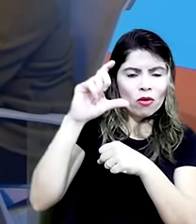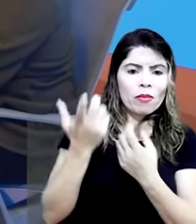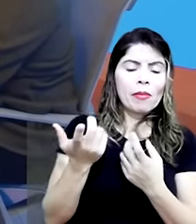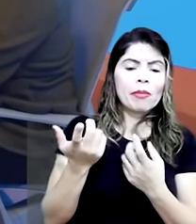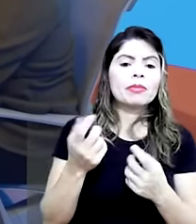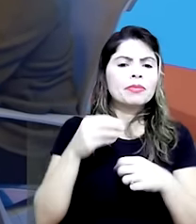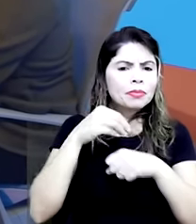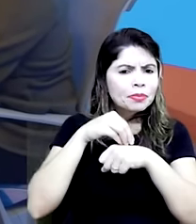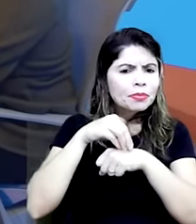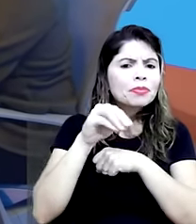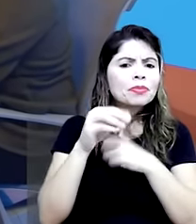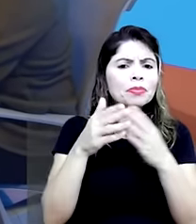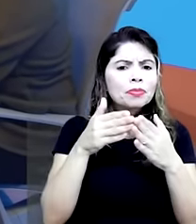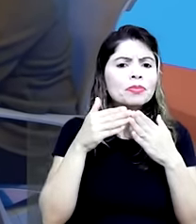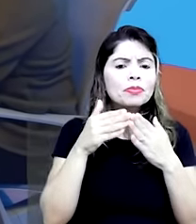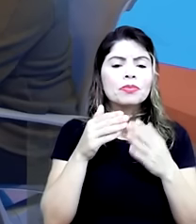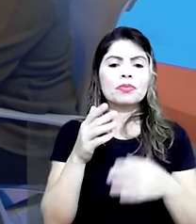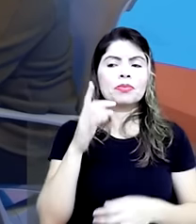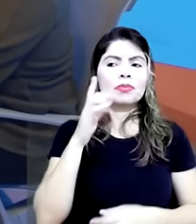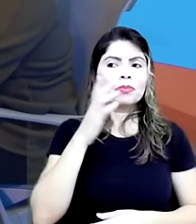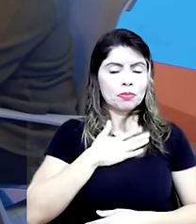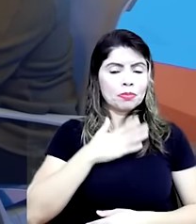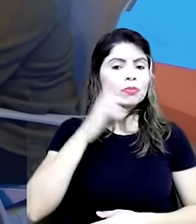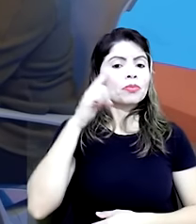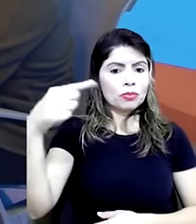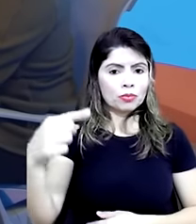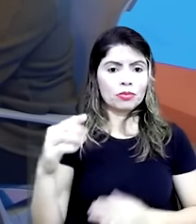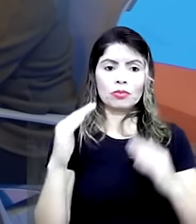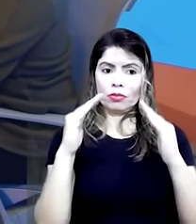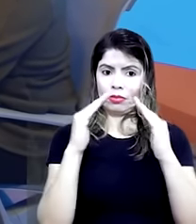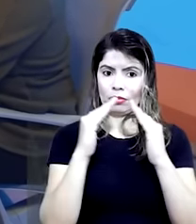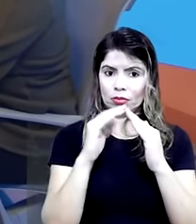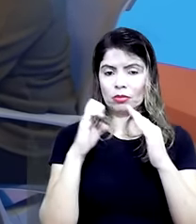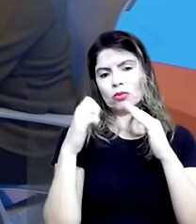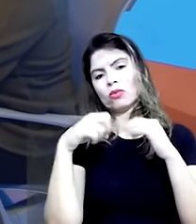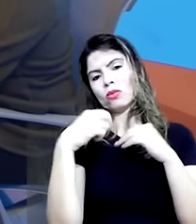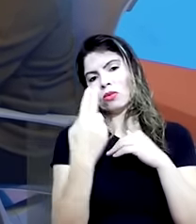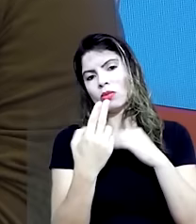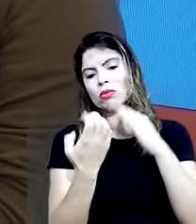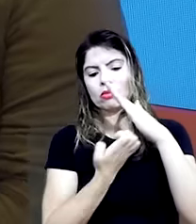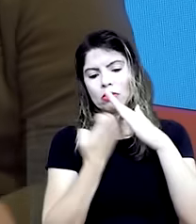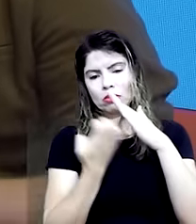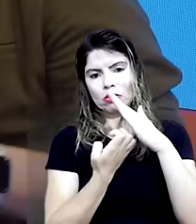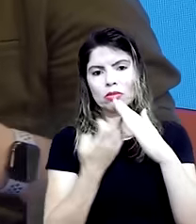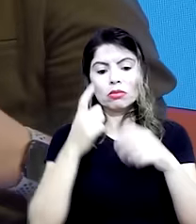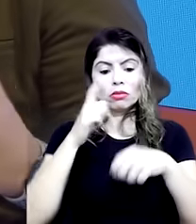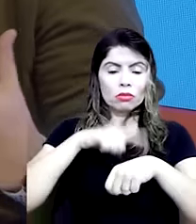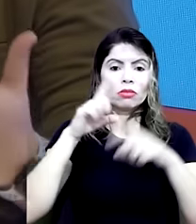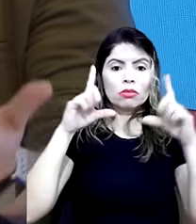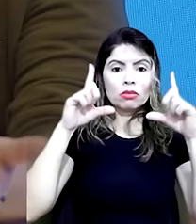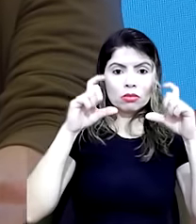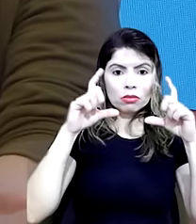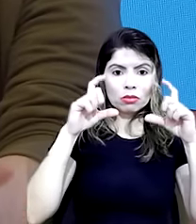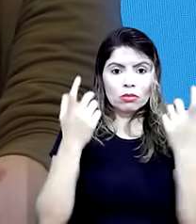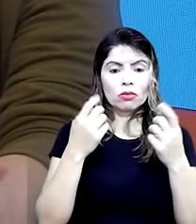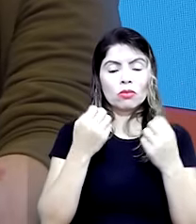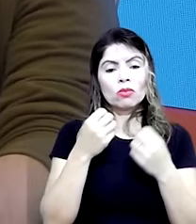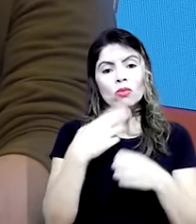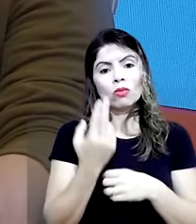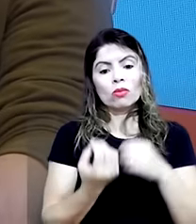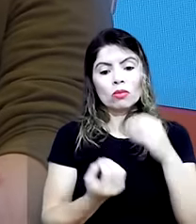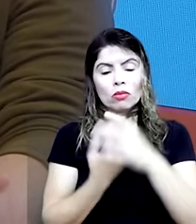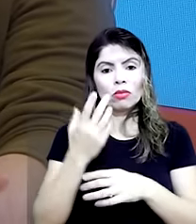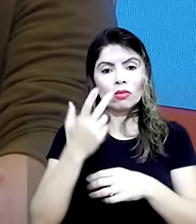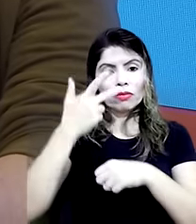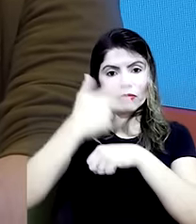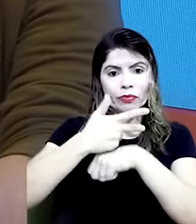em casa ou na minha empresa para eu usar na hora que eu for fazer essa foto ou produzir esse vídeo legal e a gente fala que a a